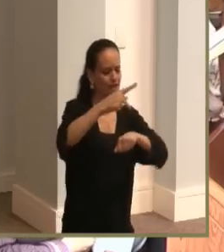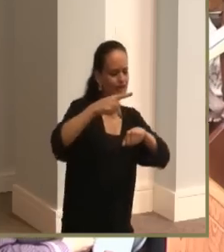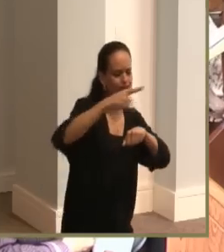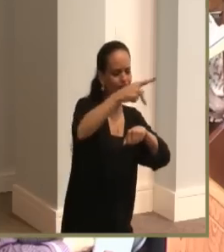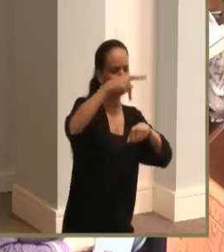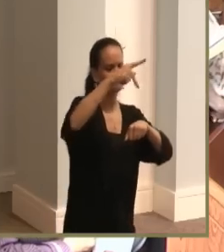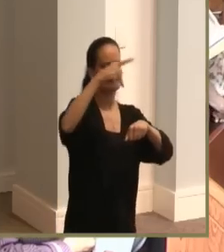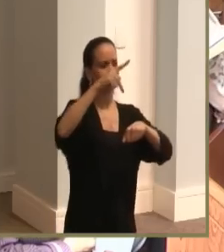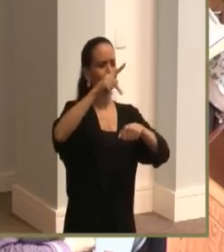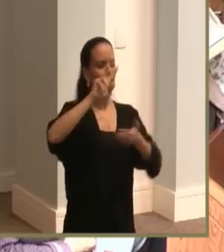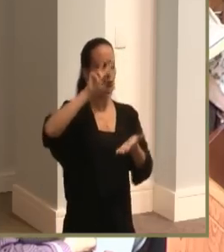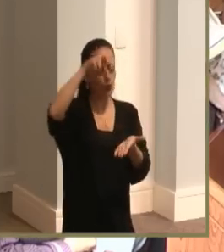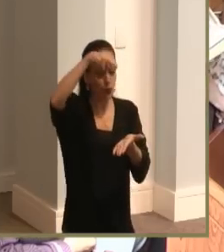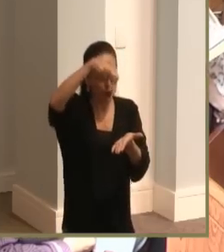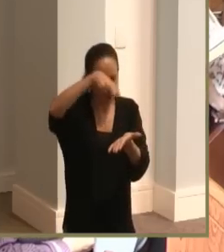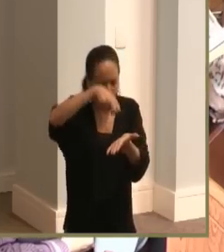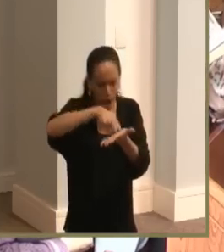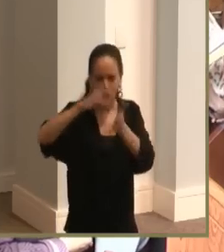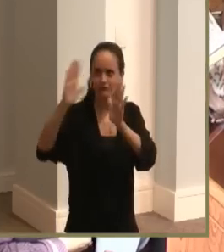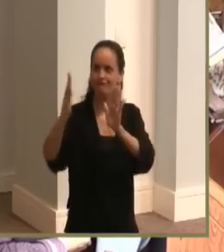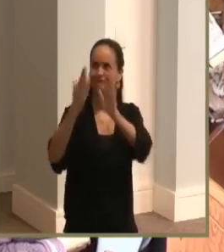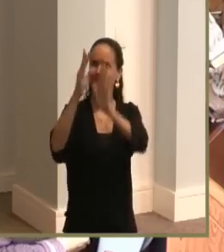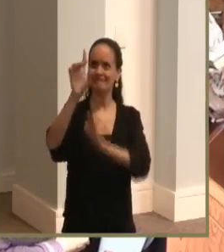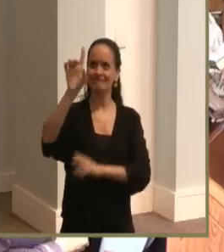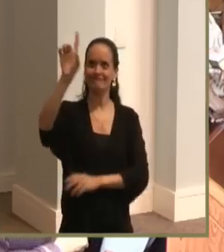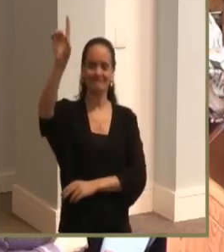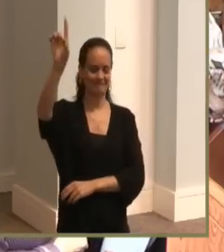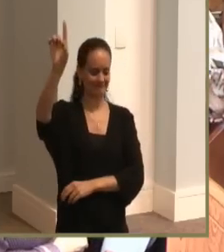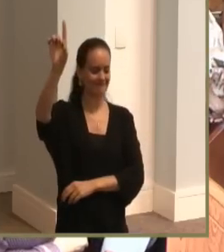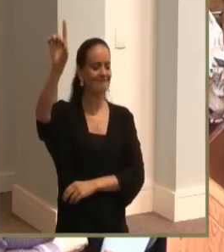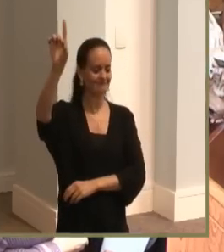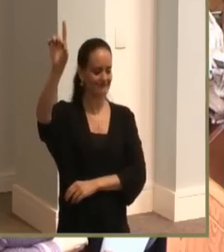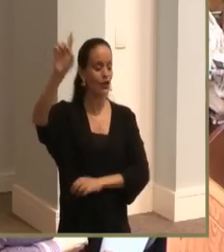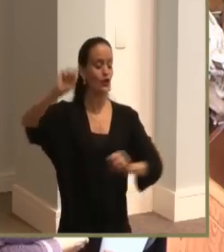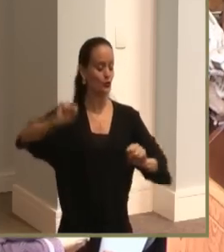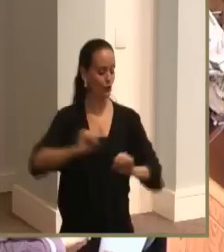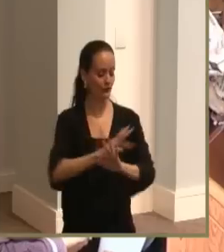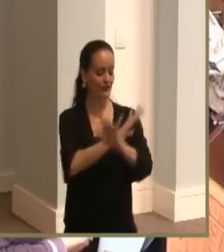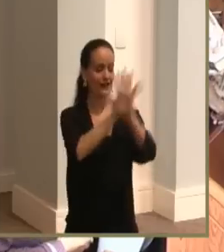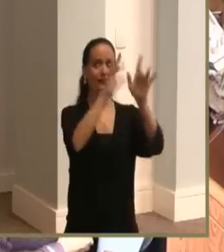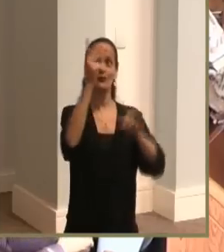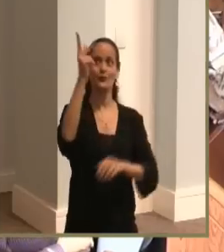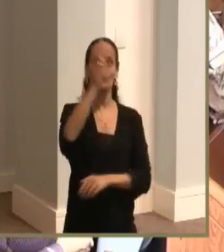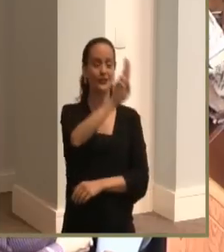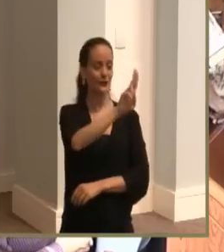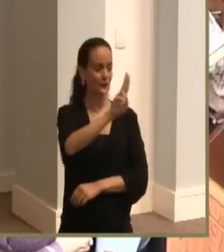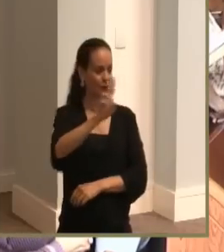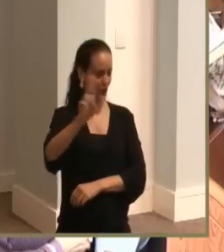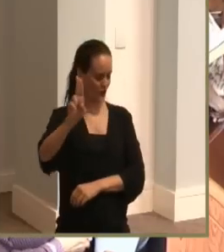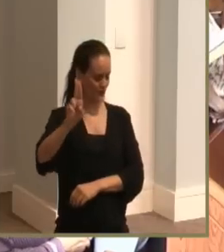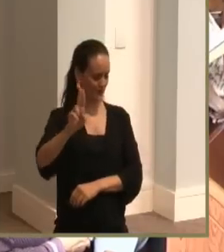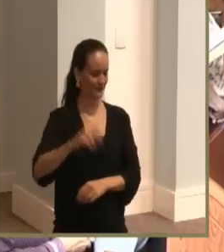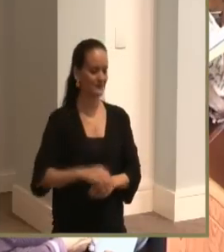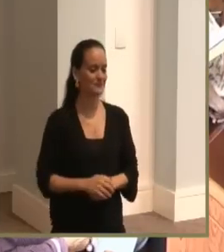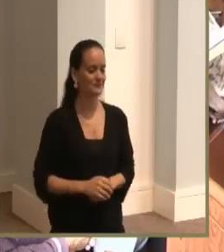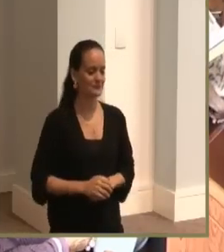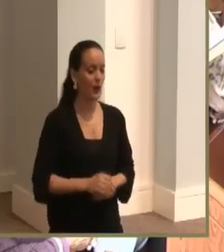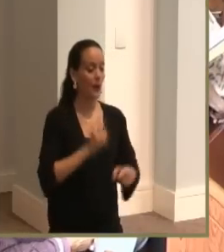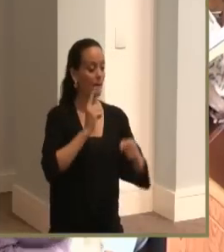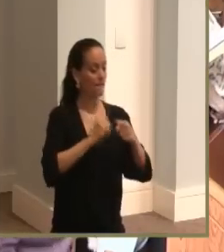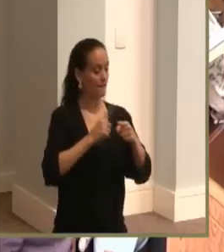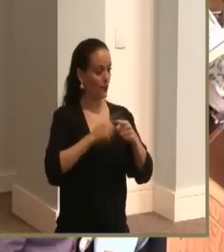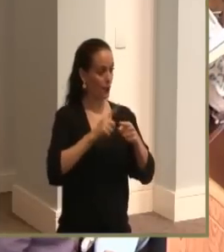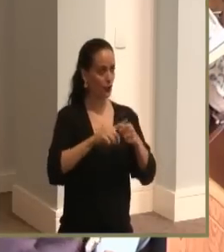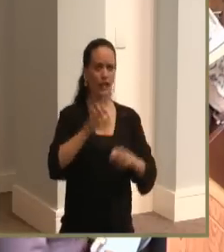se prostrarão diante de ti, Senhor, e glorificarão o teu nome,